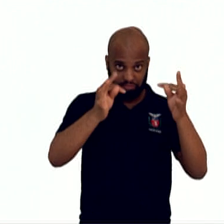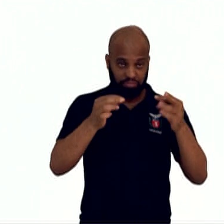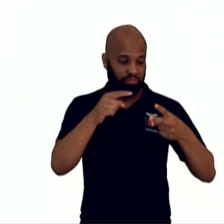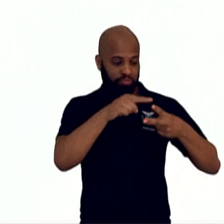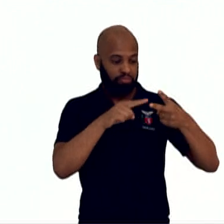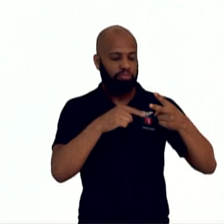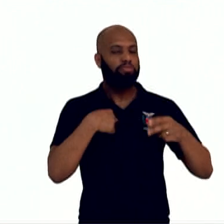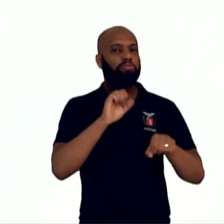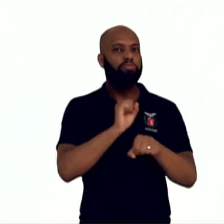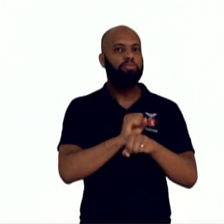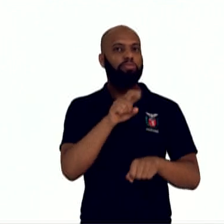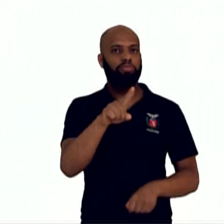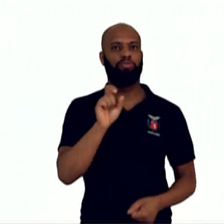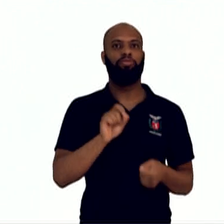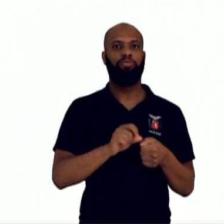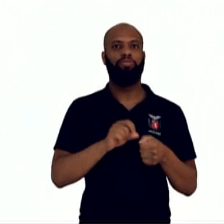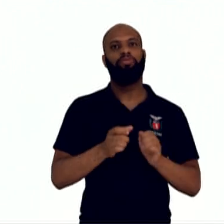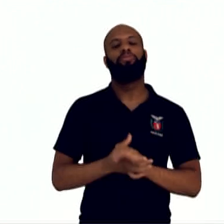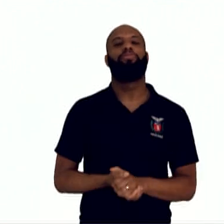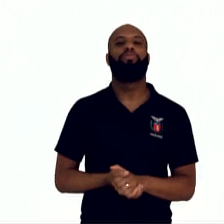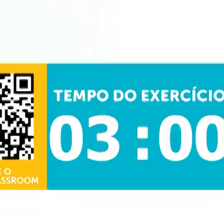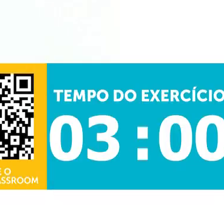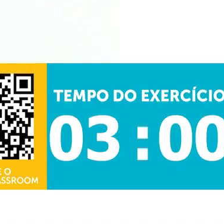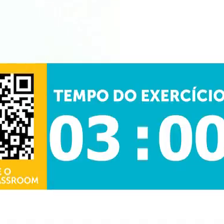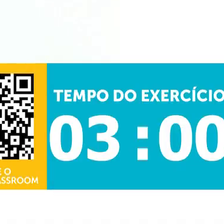dar um tempinho para vocês, ok?